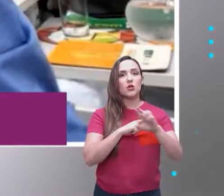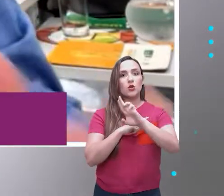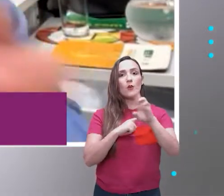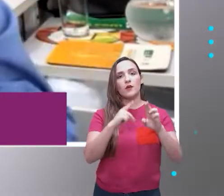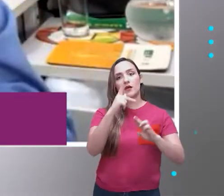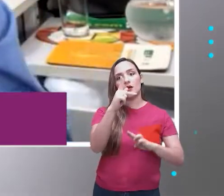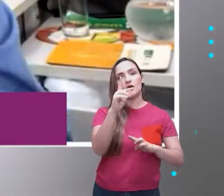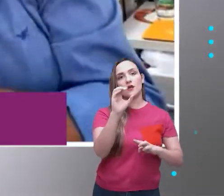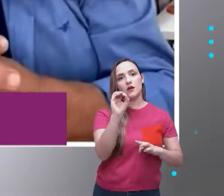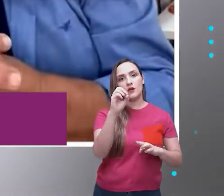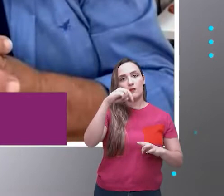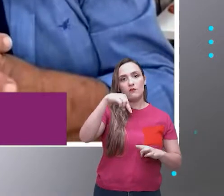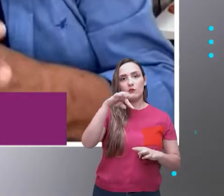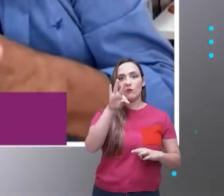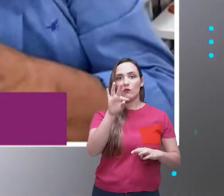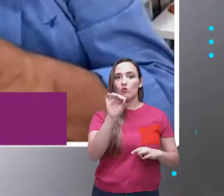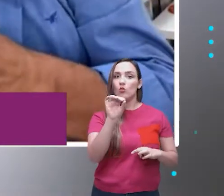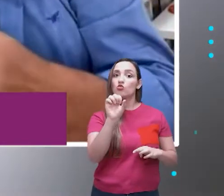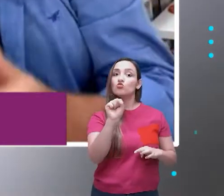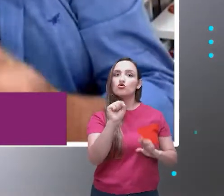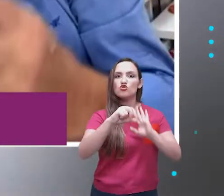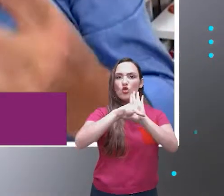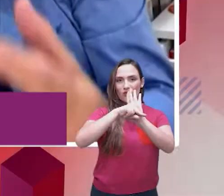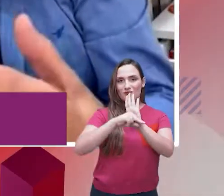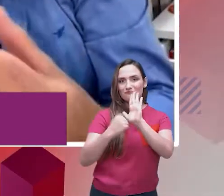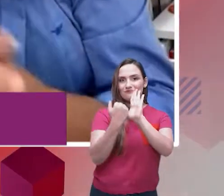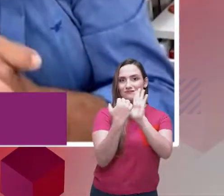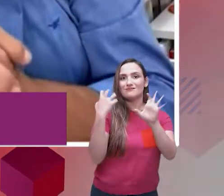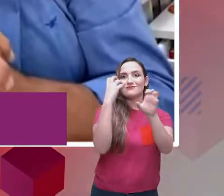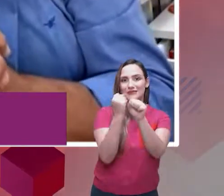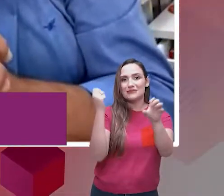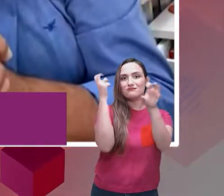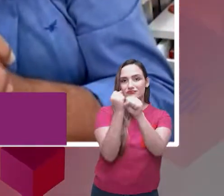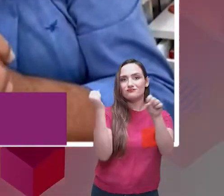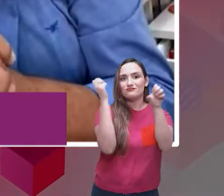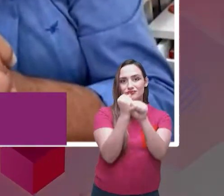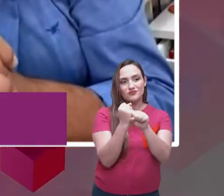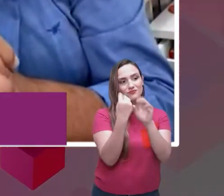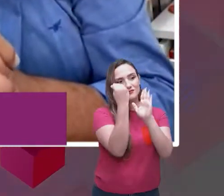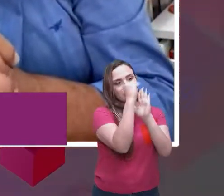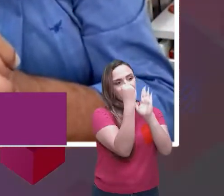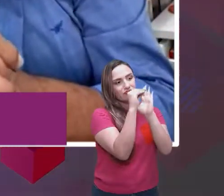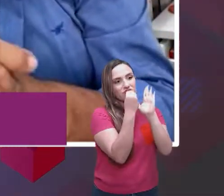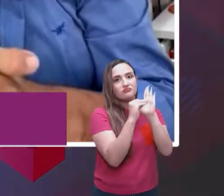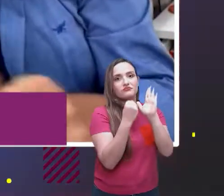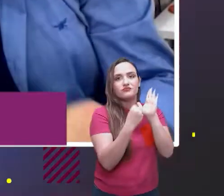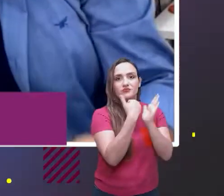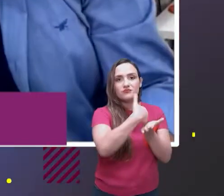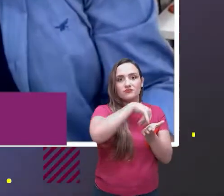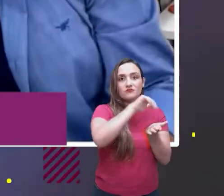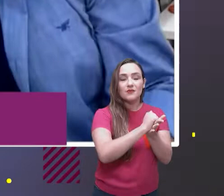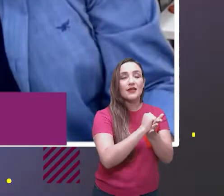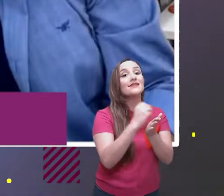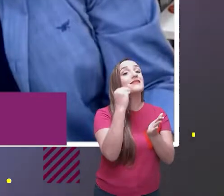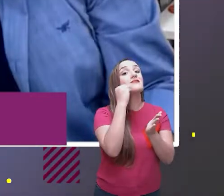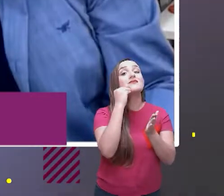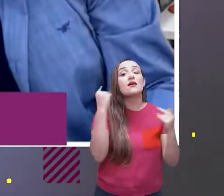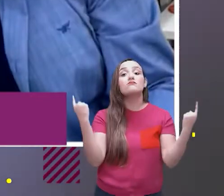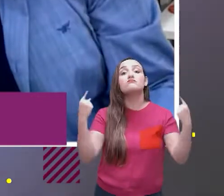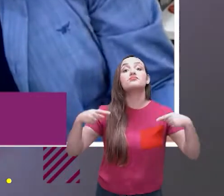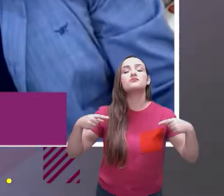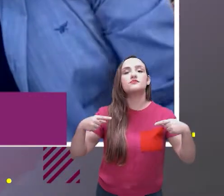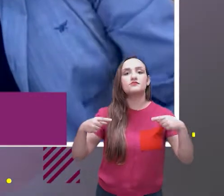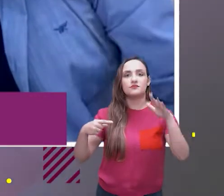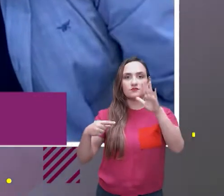vai trazer toda essa documentação, somar esses pontos e a partir daí que ele vai concorrer. Os critérios